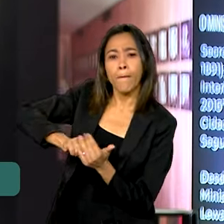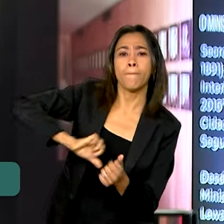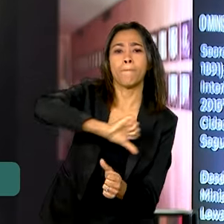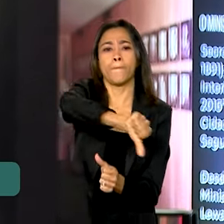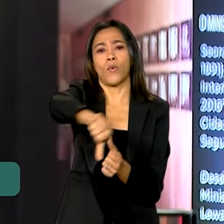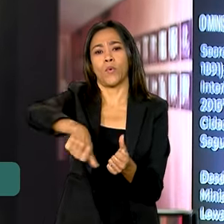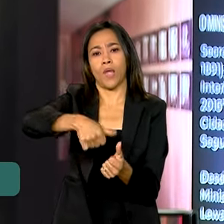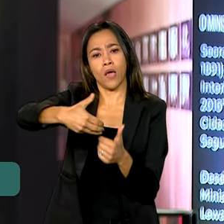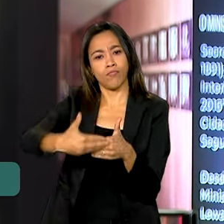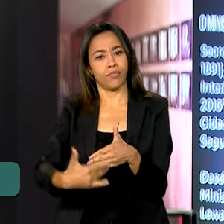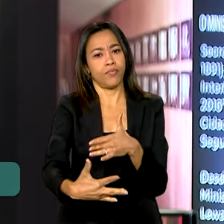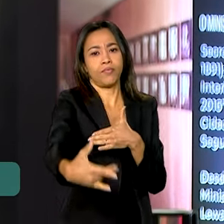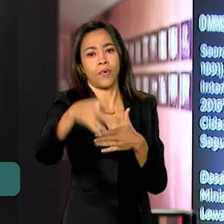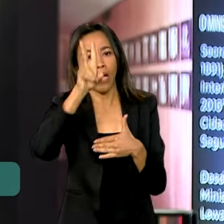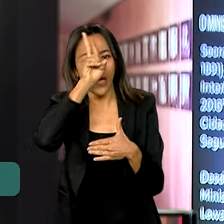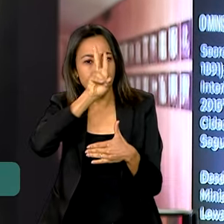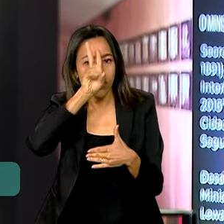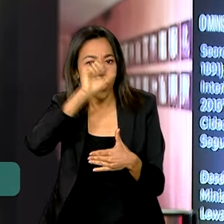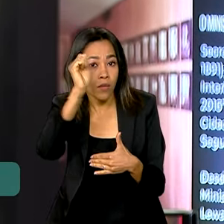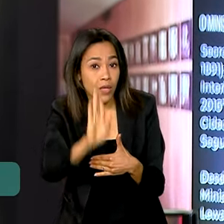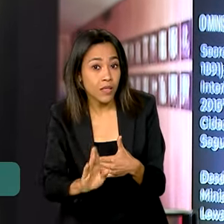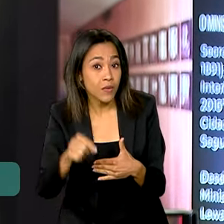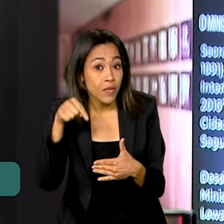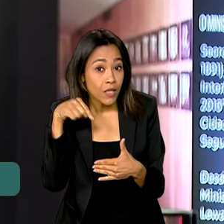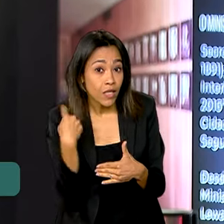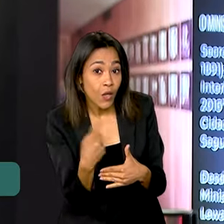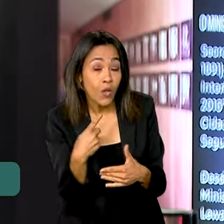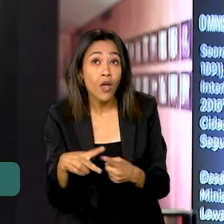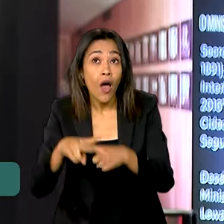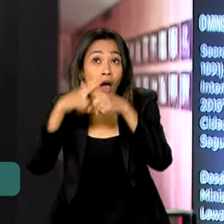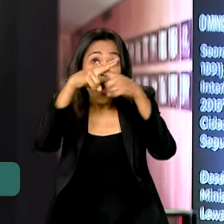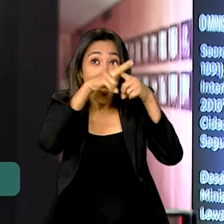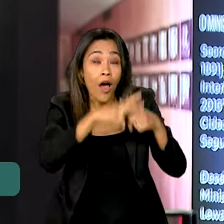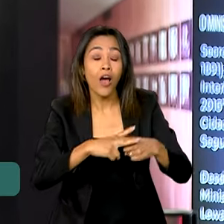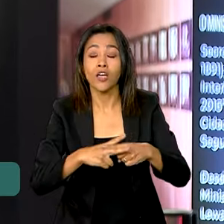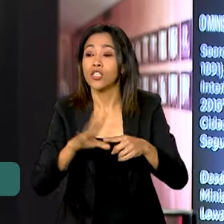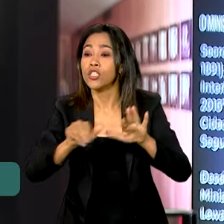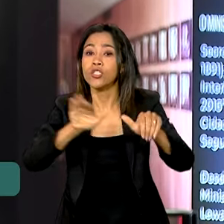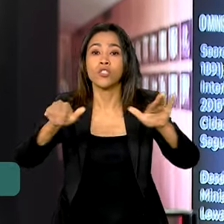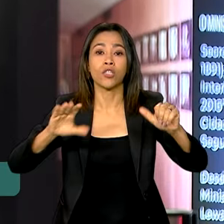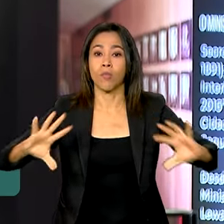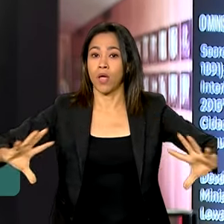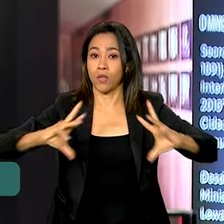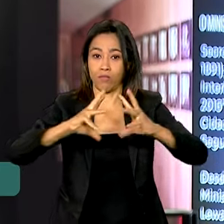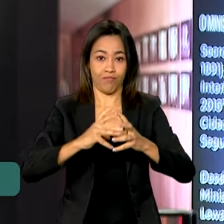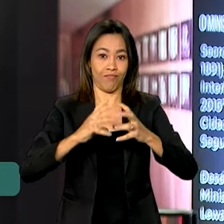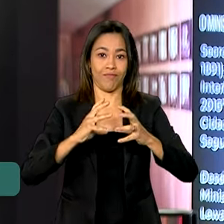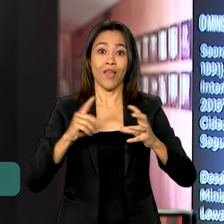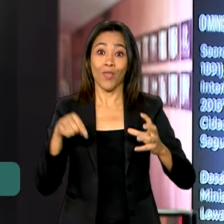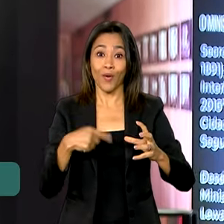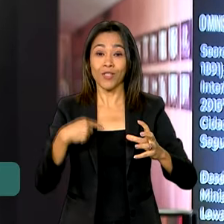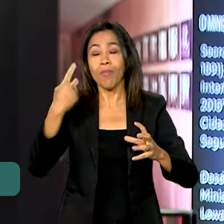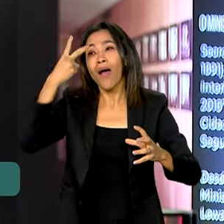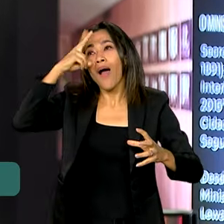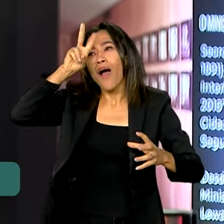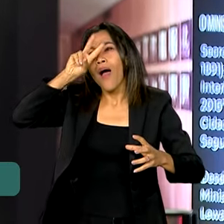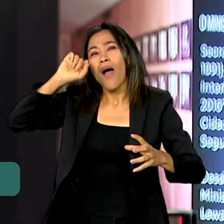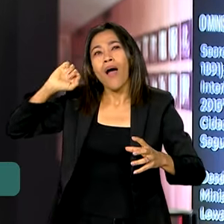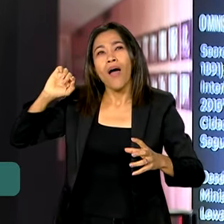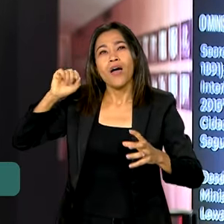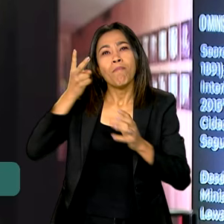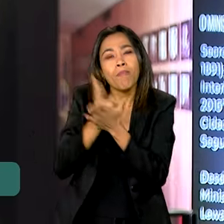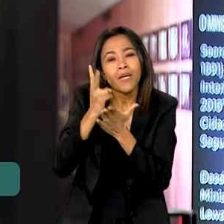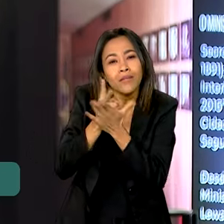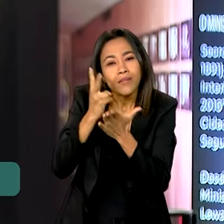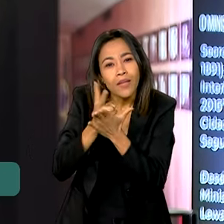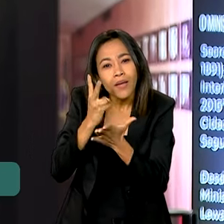sua preservação é uma tarefa que nos convoca a todos. Estamos, na verdade, restaurando a nossa memória, preservando o